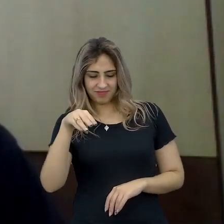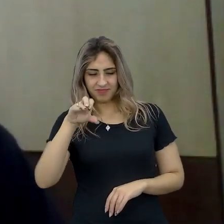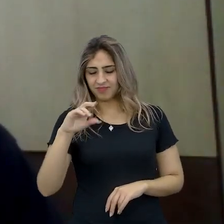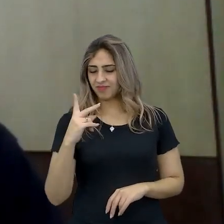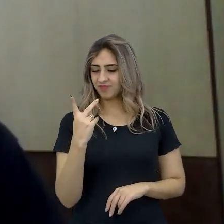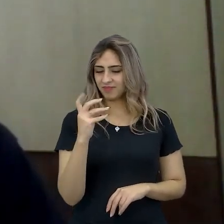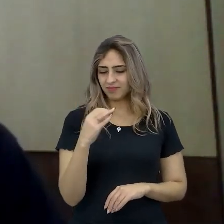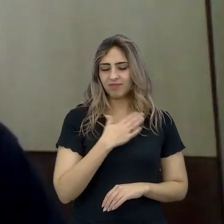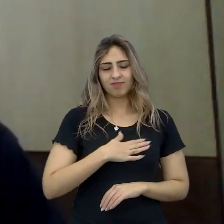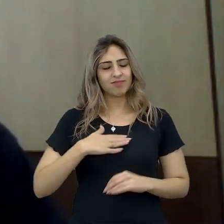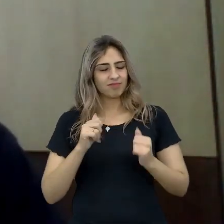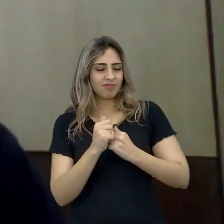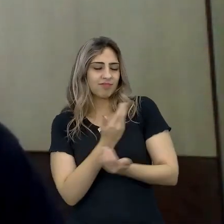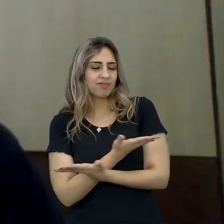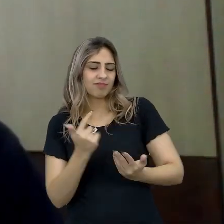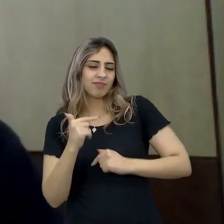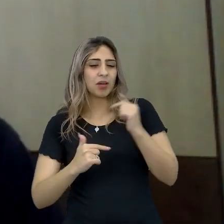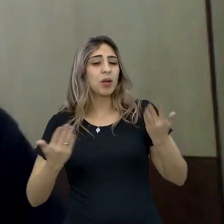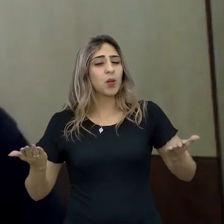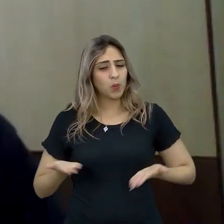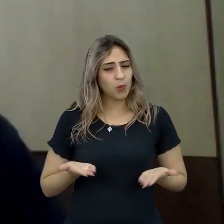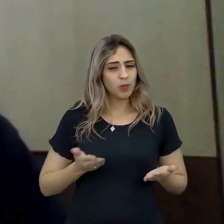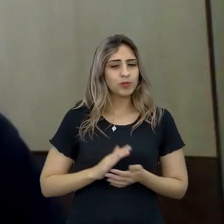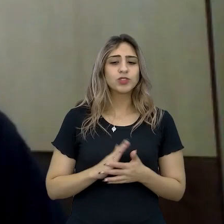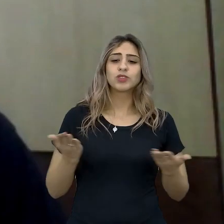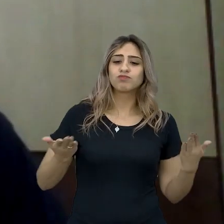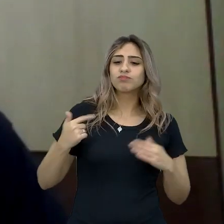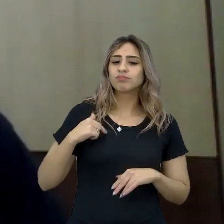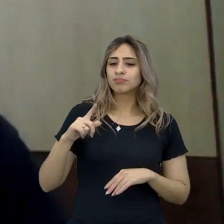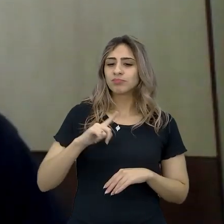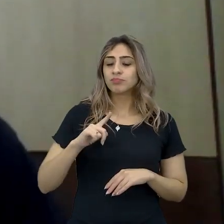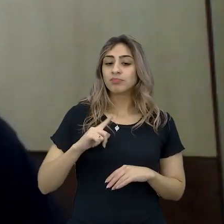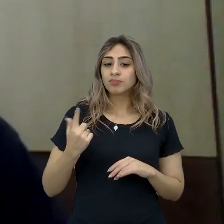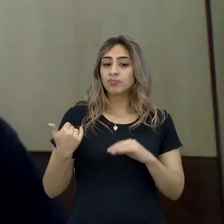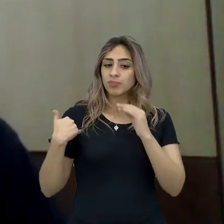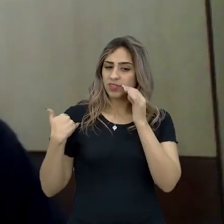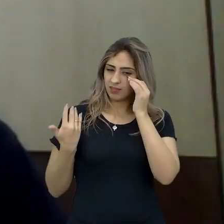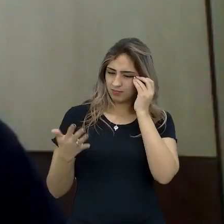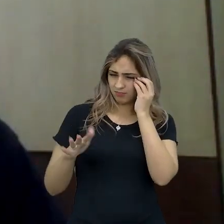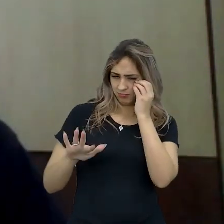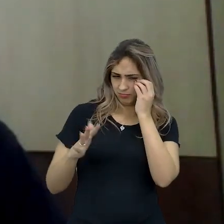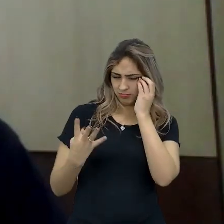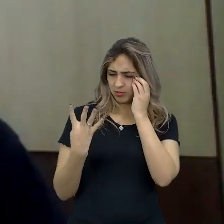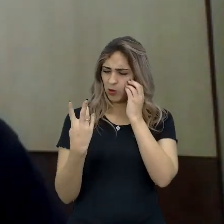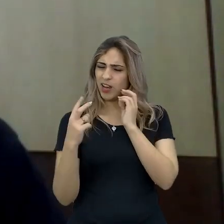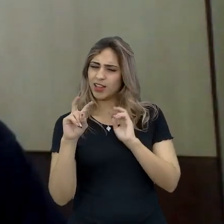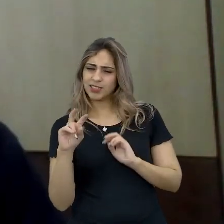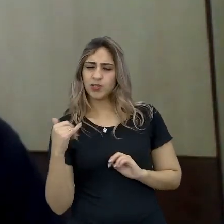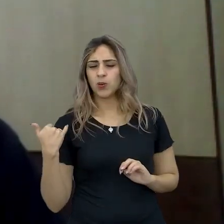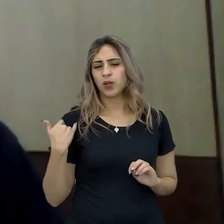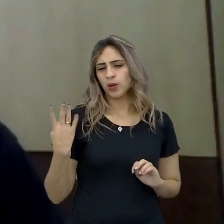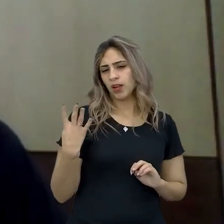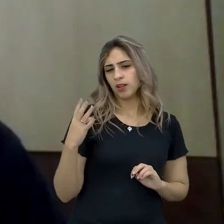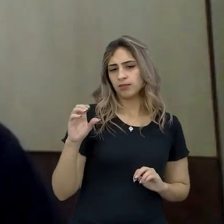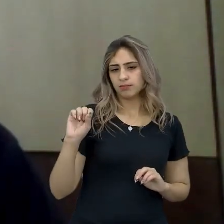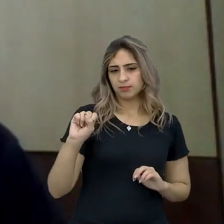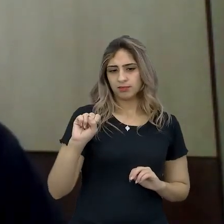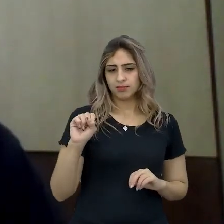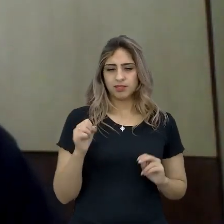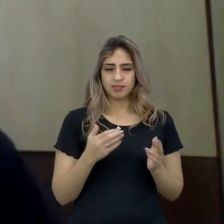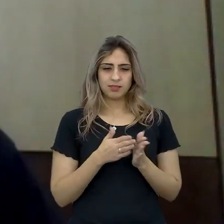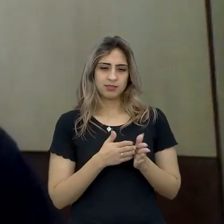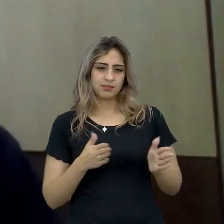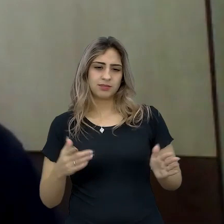prazer estar aqui com vocês hoje trabalhando. E eu tenho o quê? Eu tenho uma idade média aí de uns 45, 48 anos, tenho os